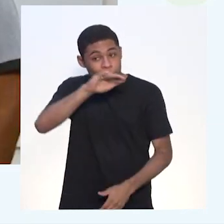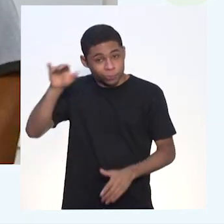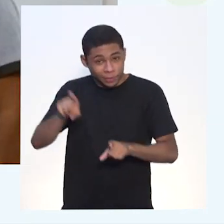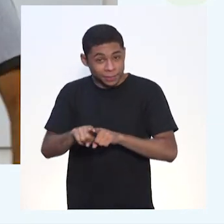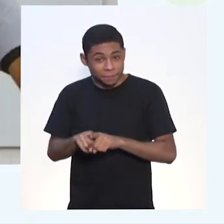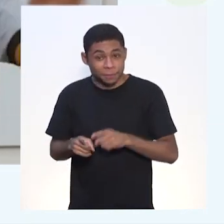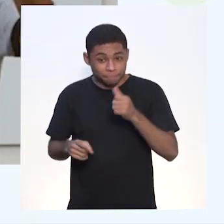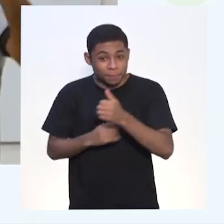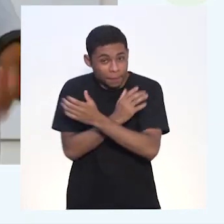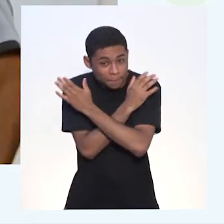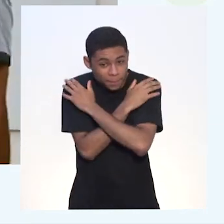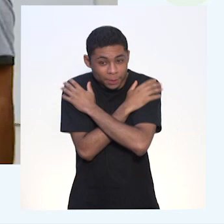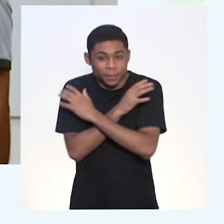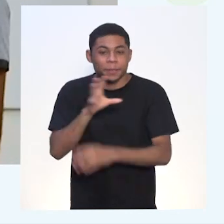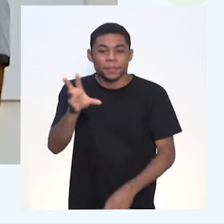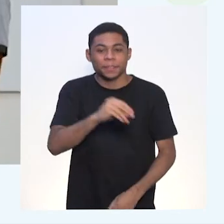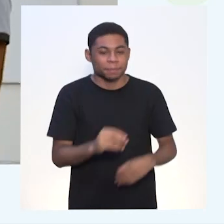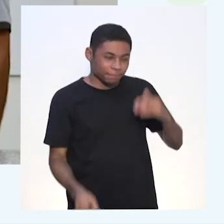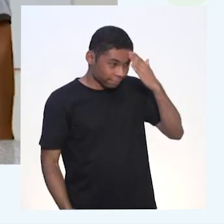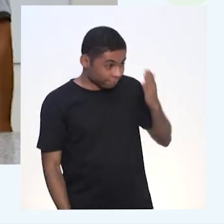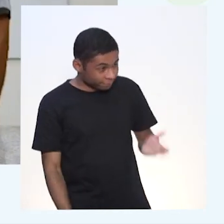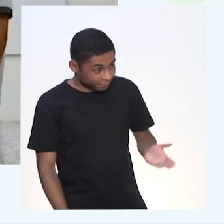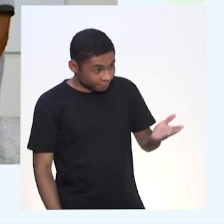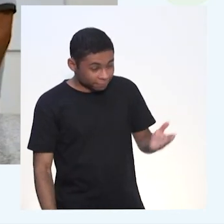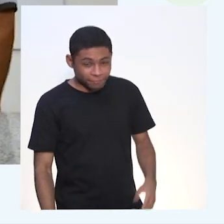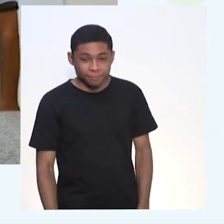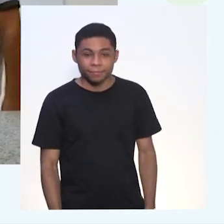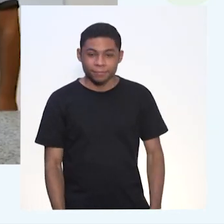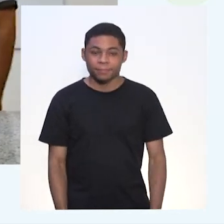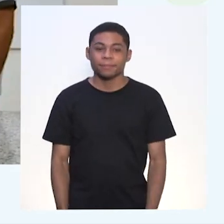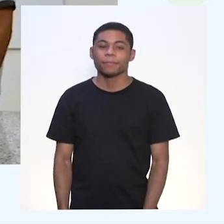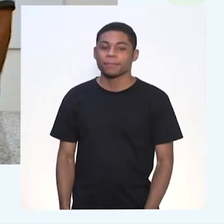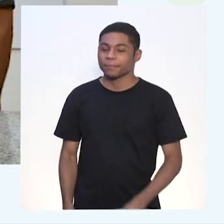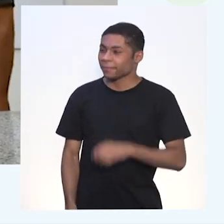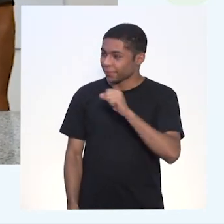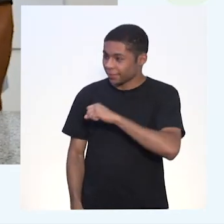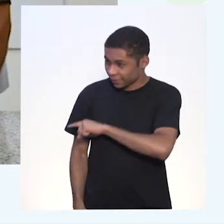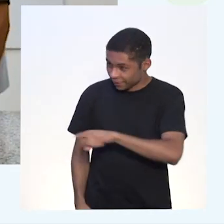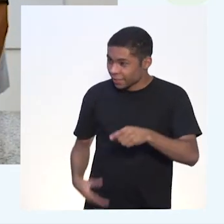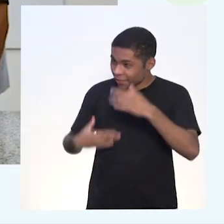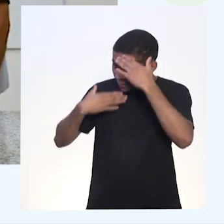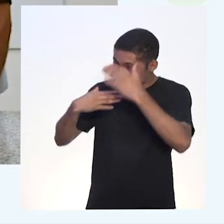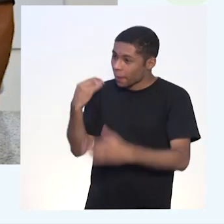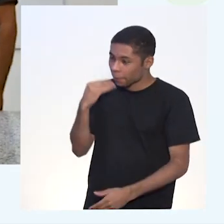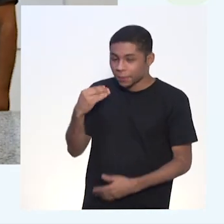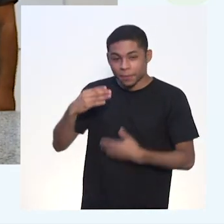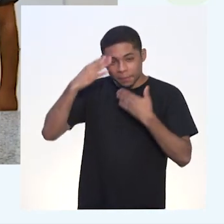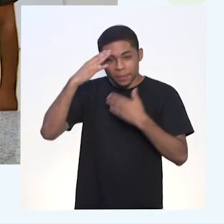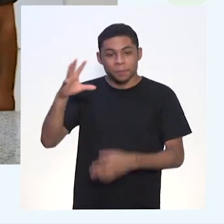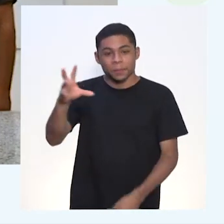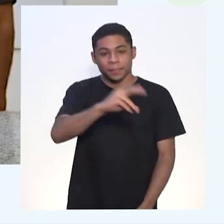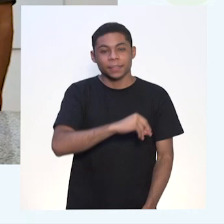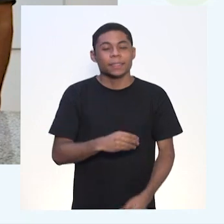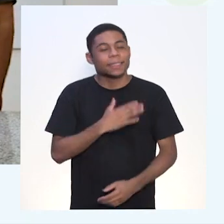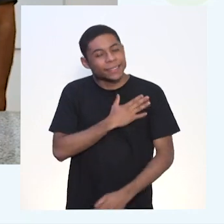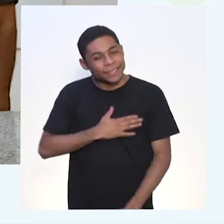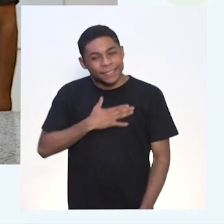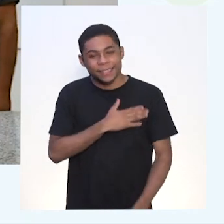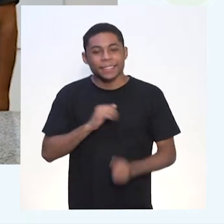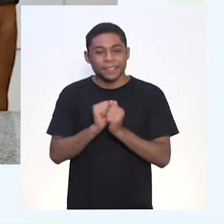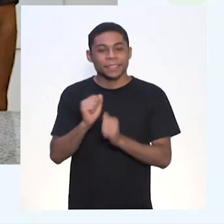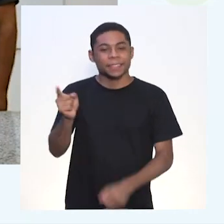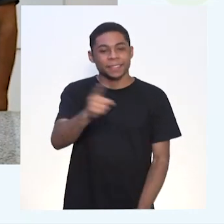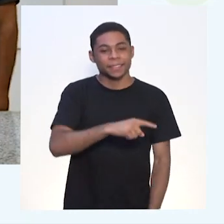aqui da escola, viu? Um abraço a todos. A professora também gostaria de se despedir. A gente que agradece a oportunidade. Brigadão, pessoal. Foi um prazer estar aqui